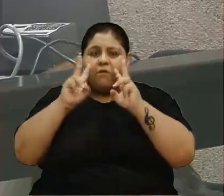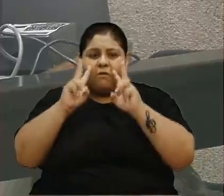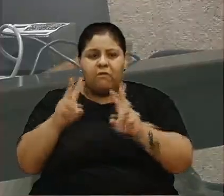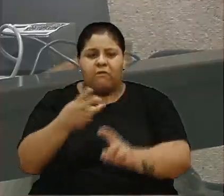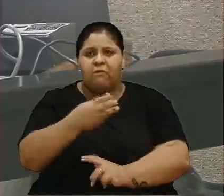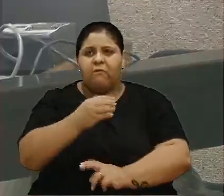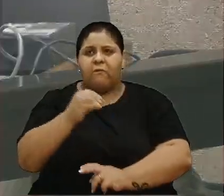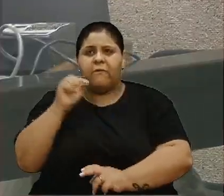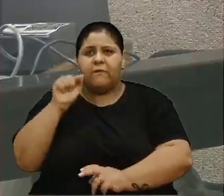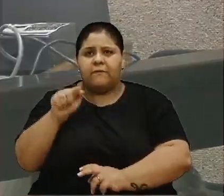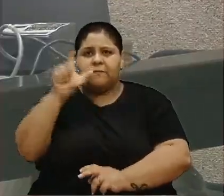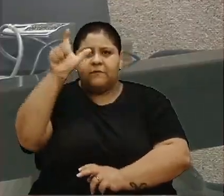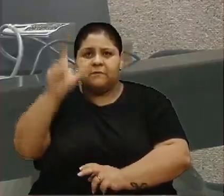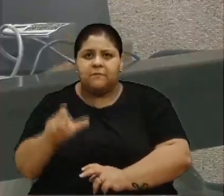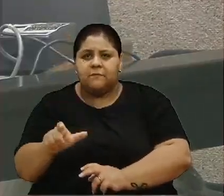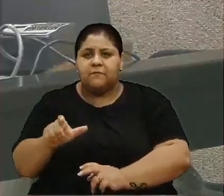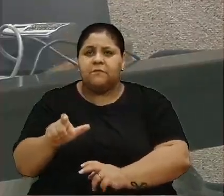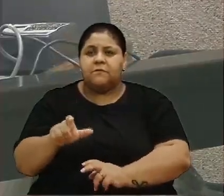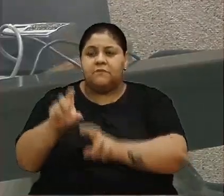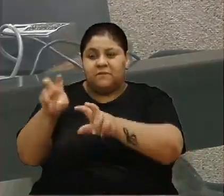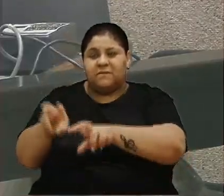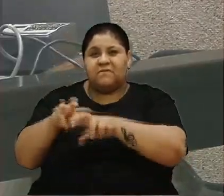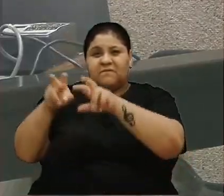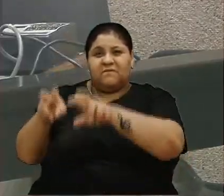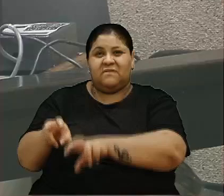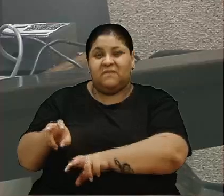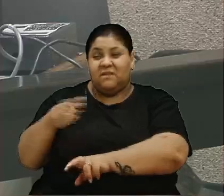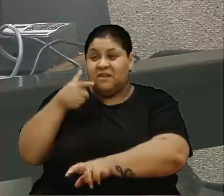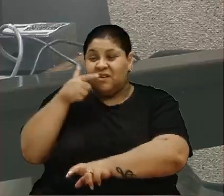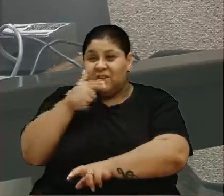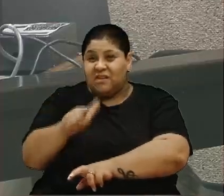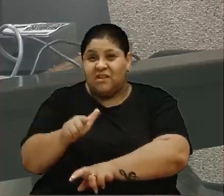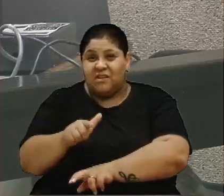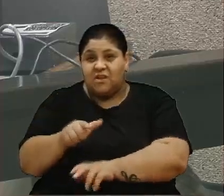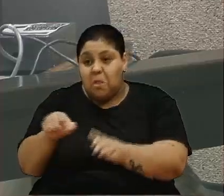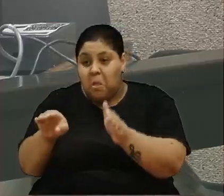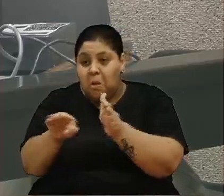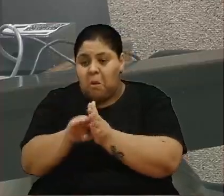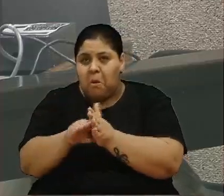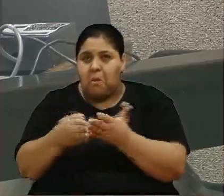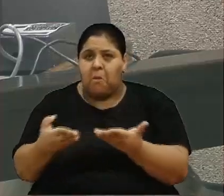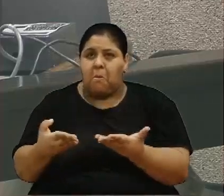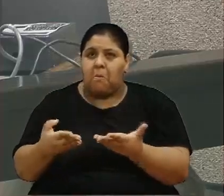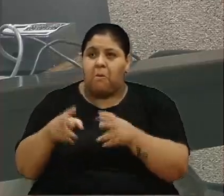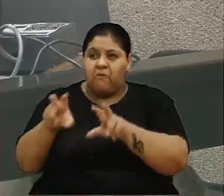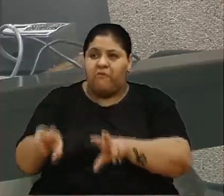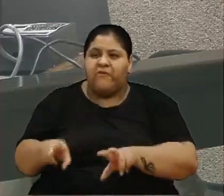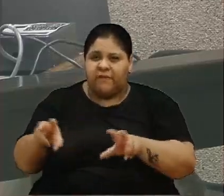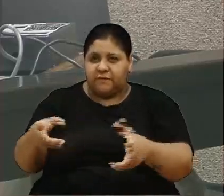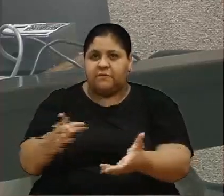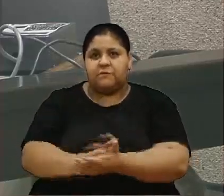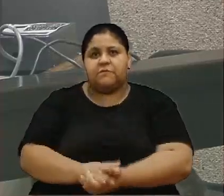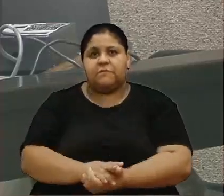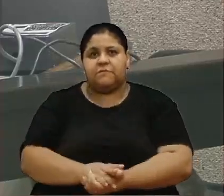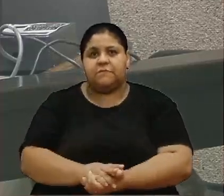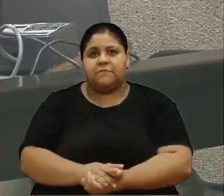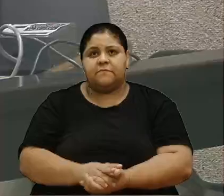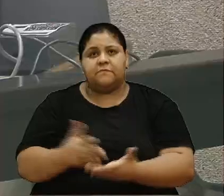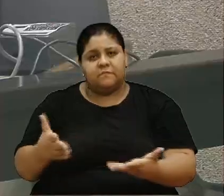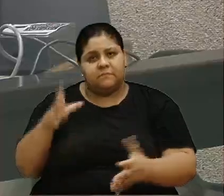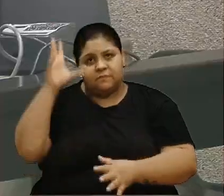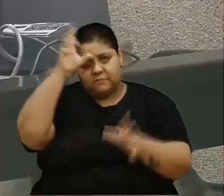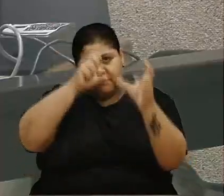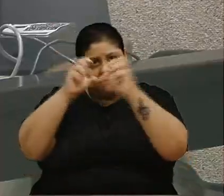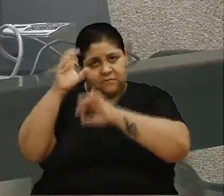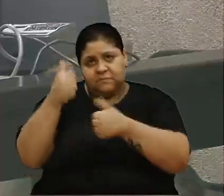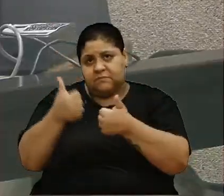30 mil pessoas na festa do agricultor, sem tu conseguir estacionar lá na Fazenda Souza? Gente, vamos aprender com